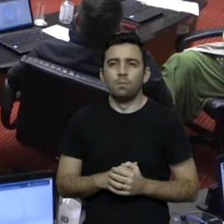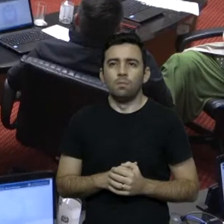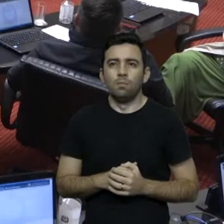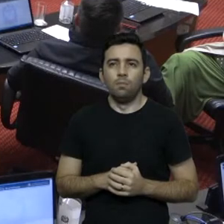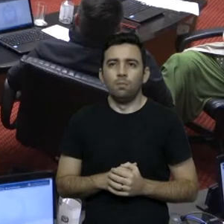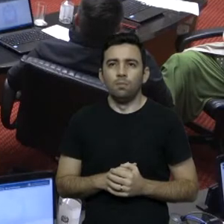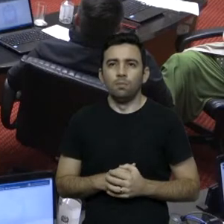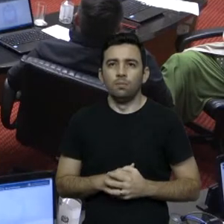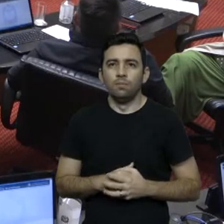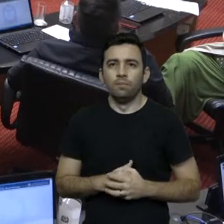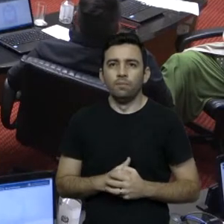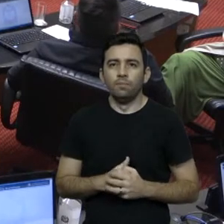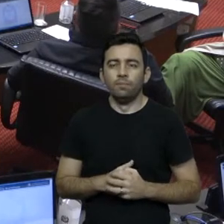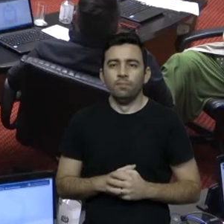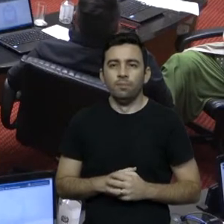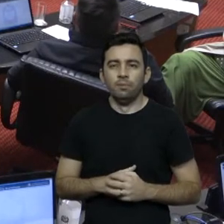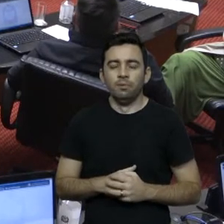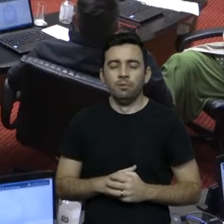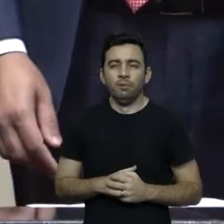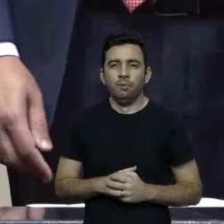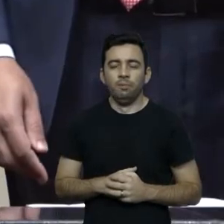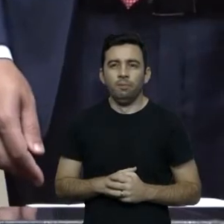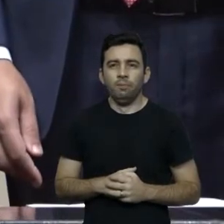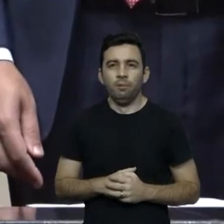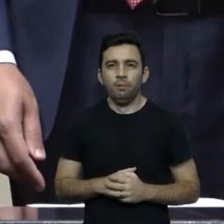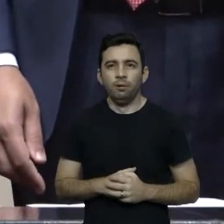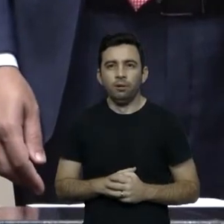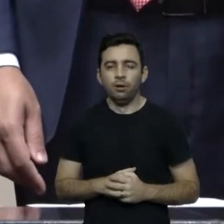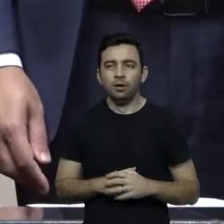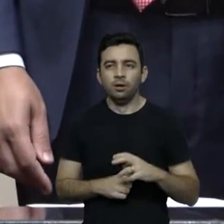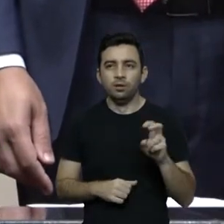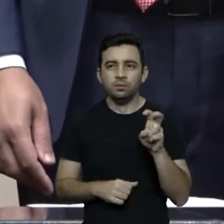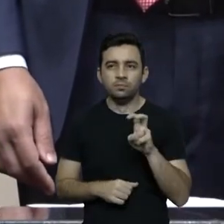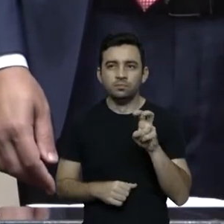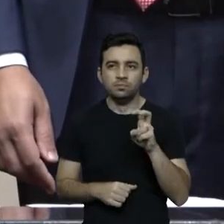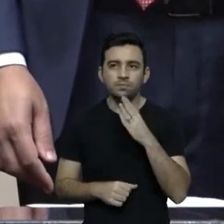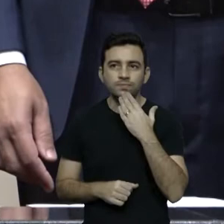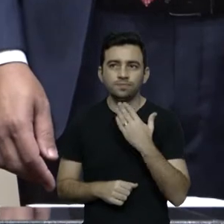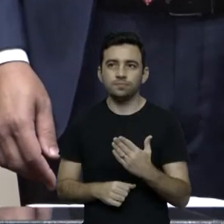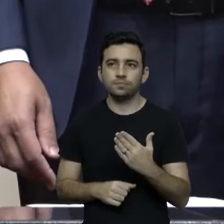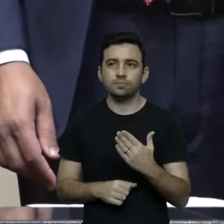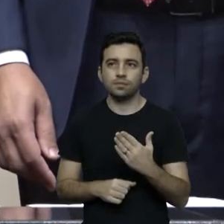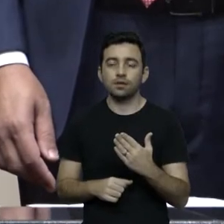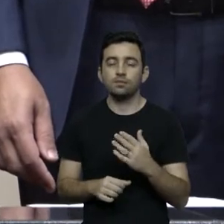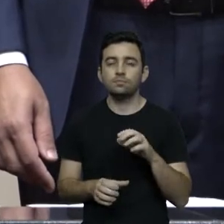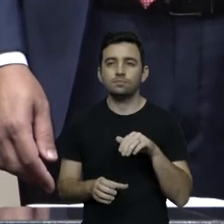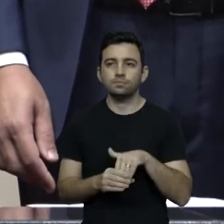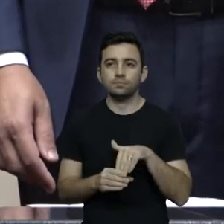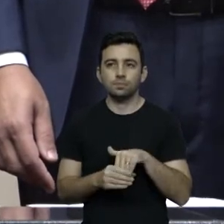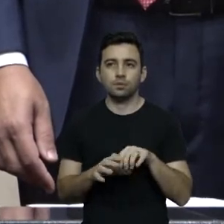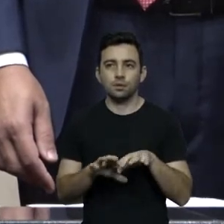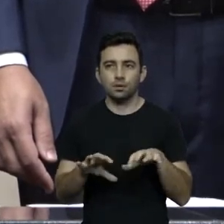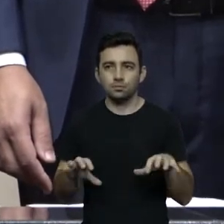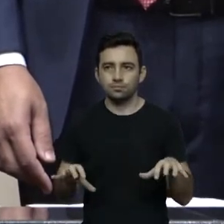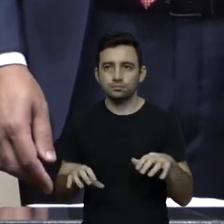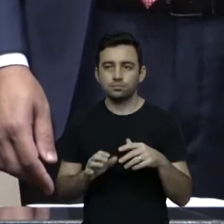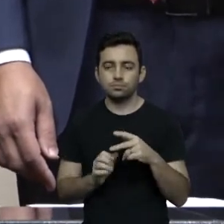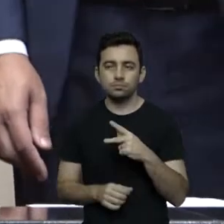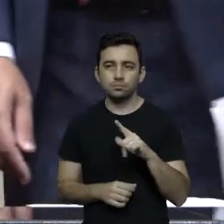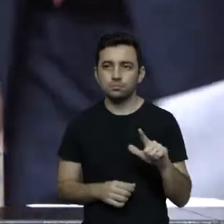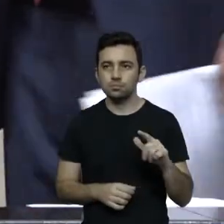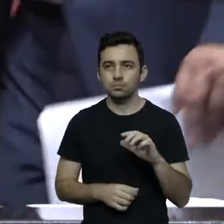nós temos agora o quinto requerimento de votação em separado do pl07